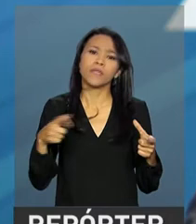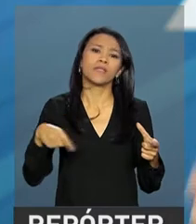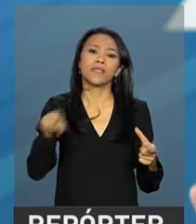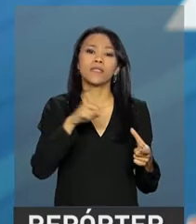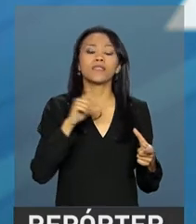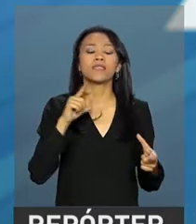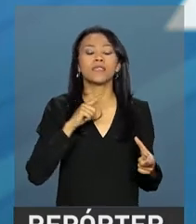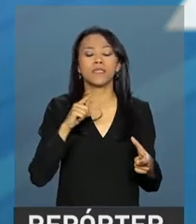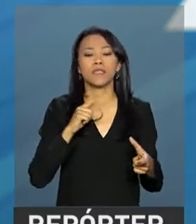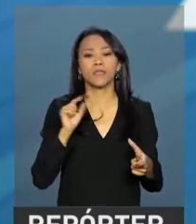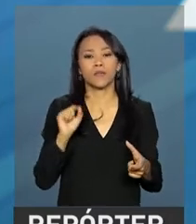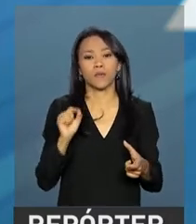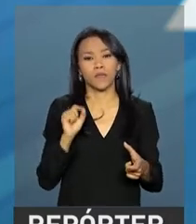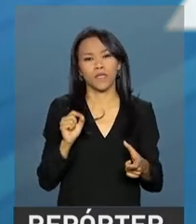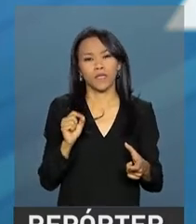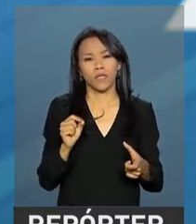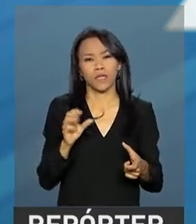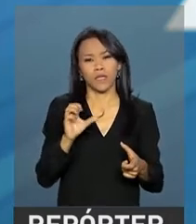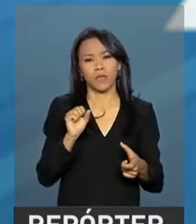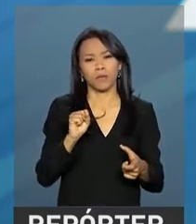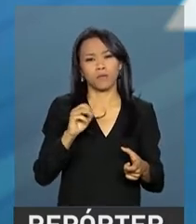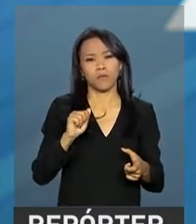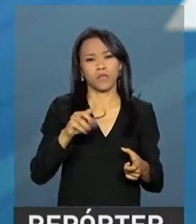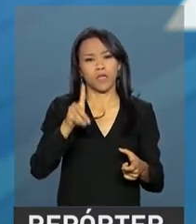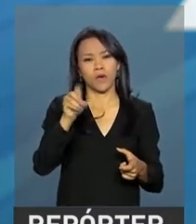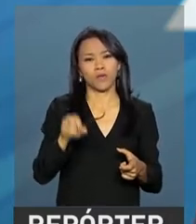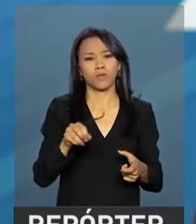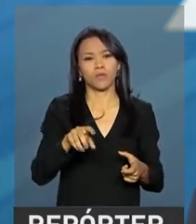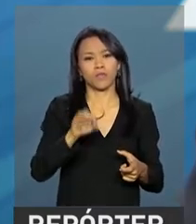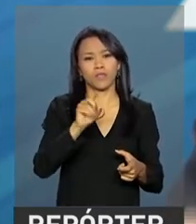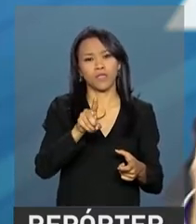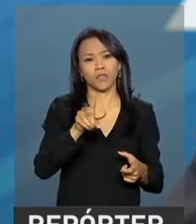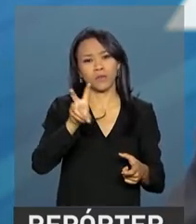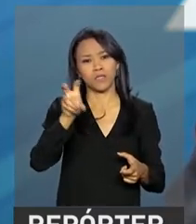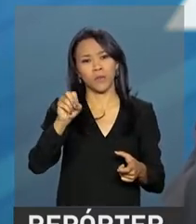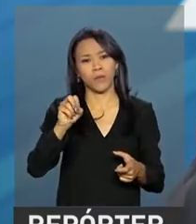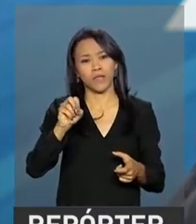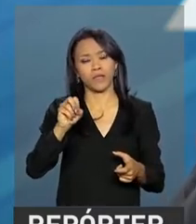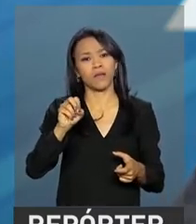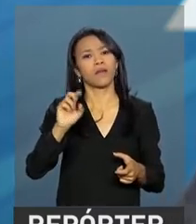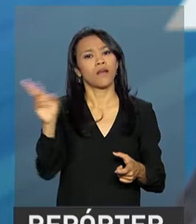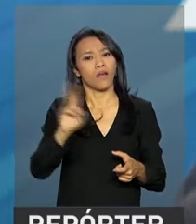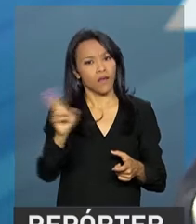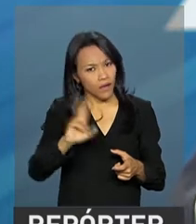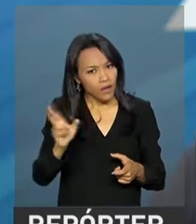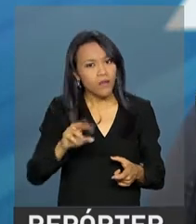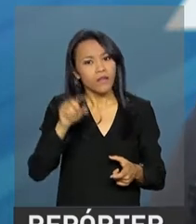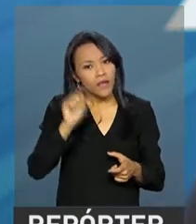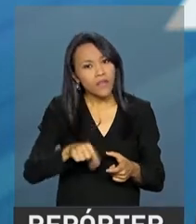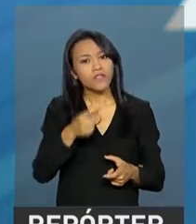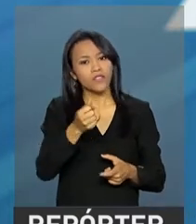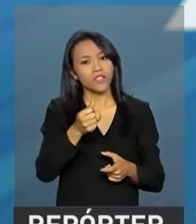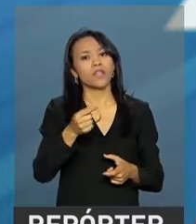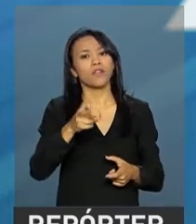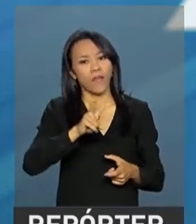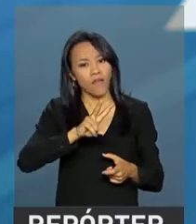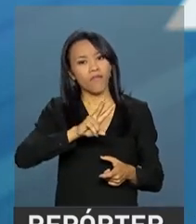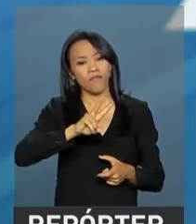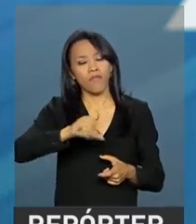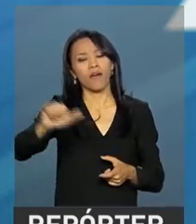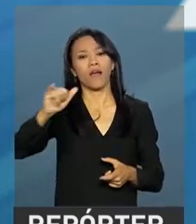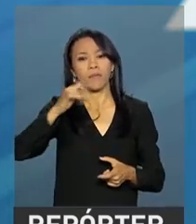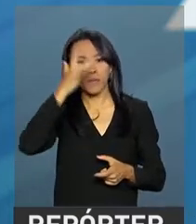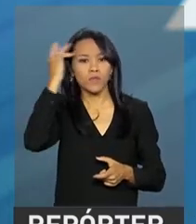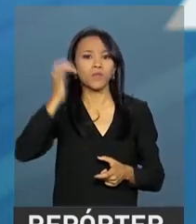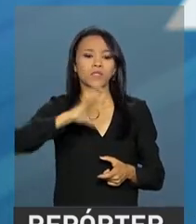saldo de em torno de 750 reais ou seja são valores que vão para pessoas realmente necessitadas que